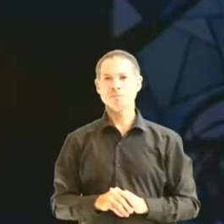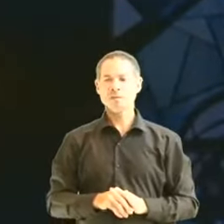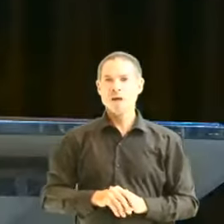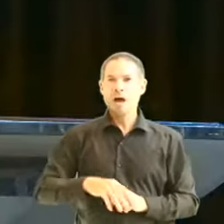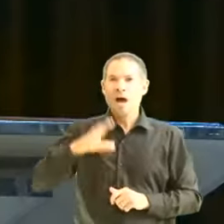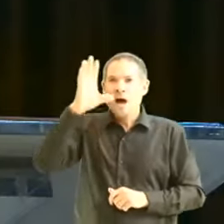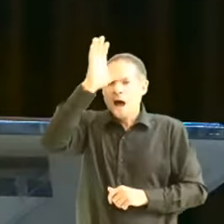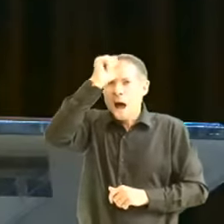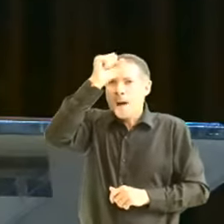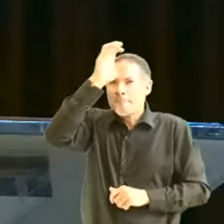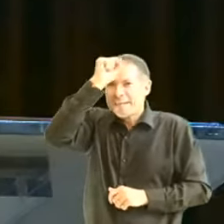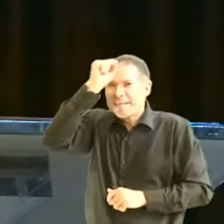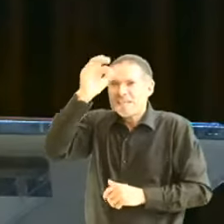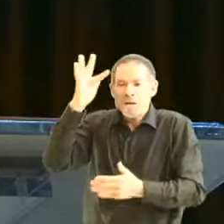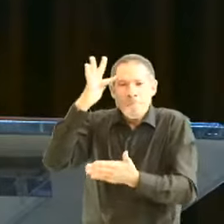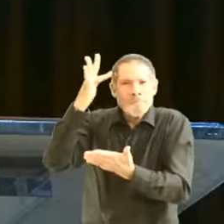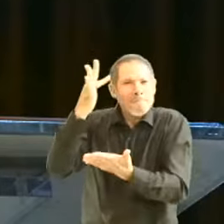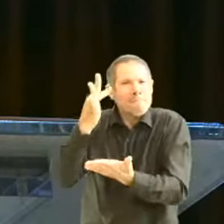Aprende a andar por fé.